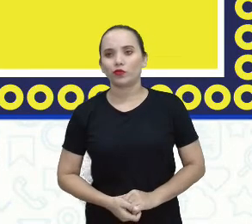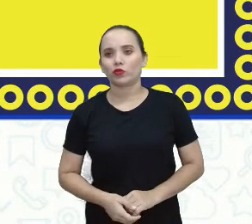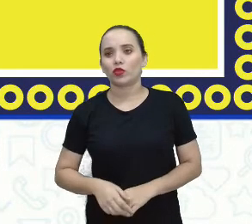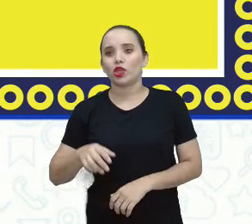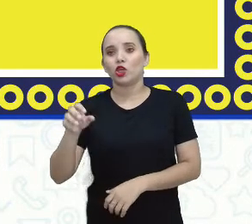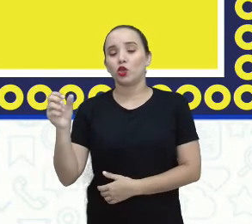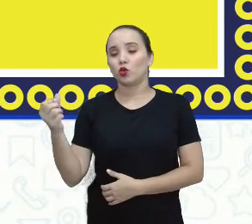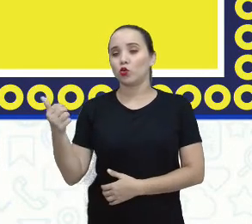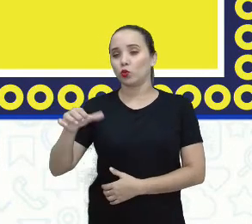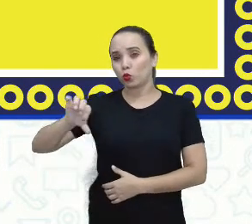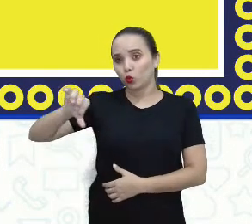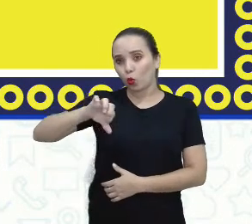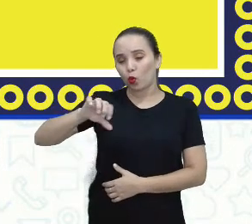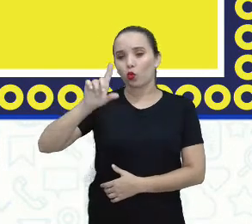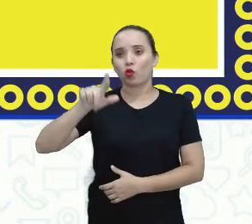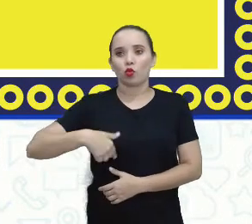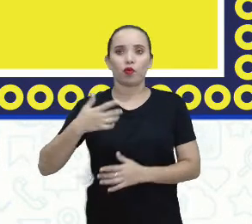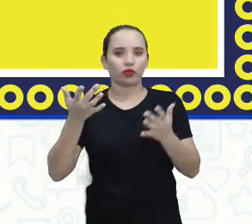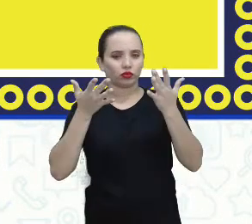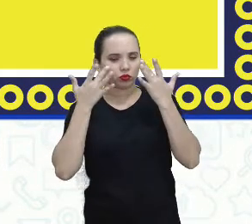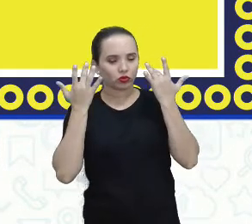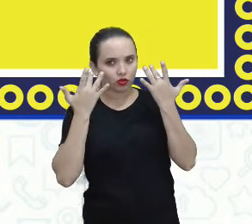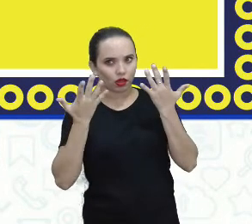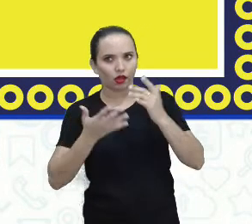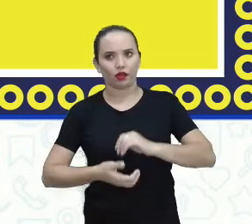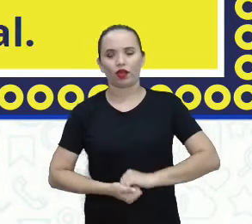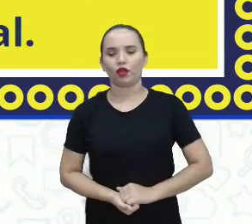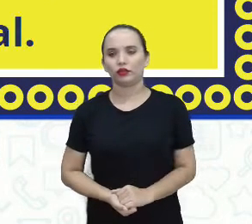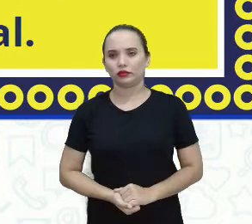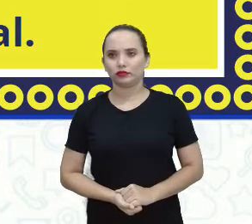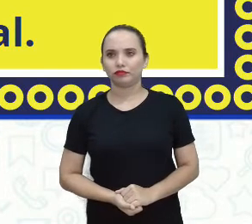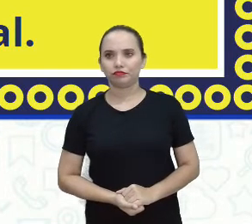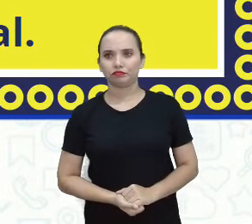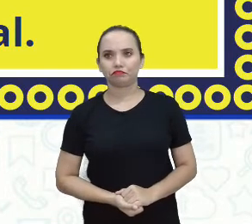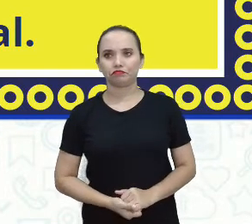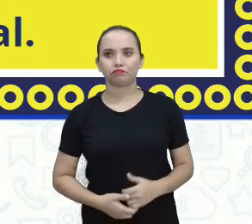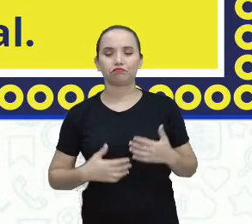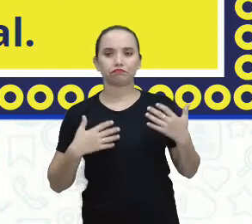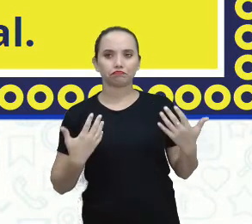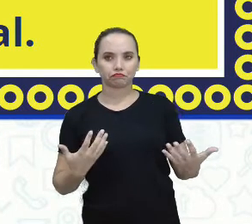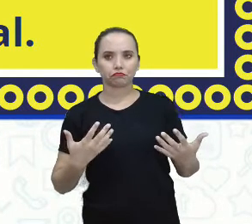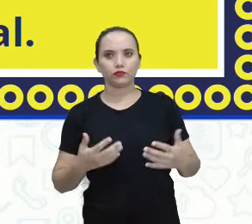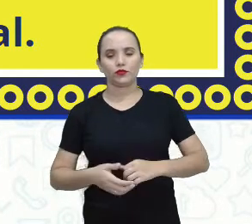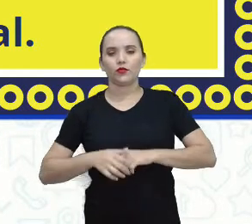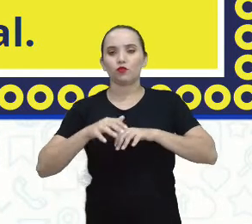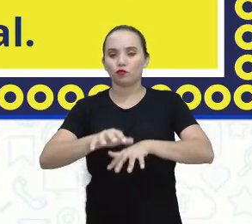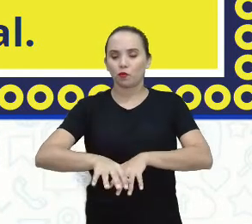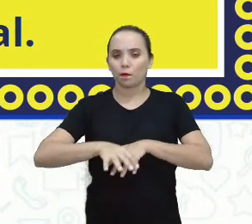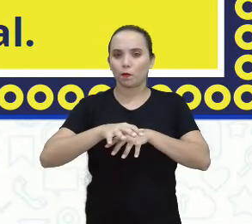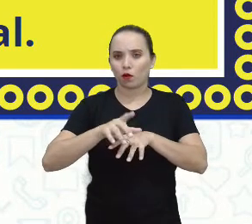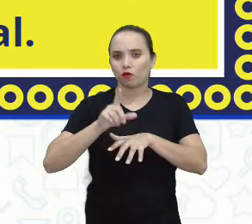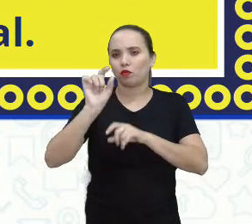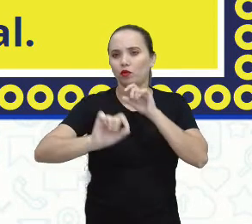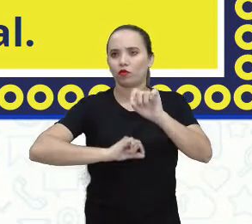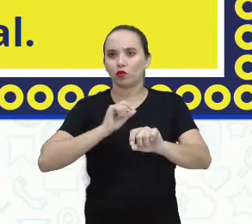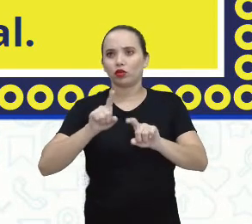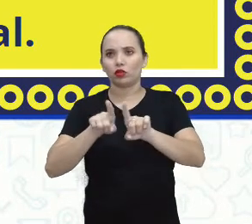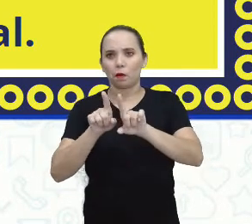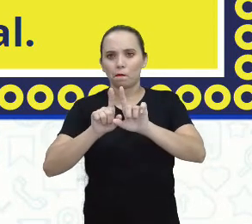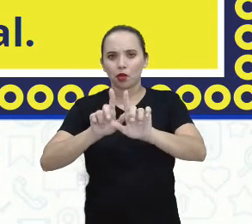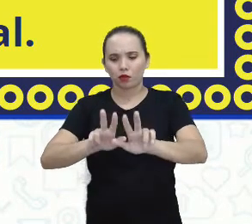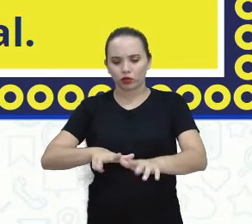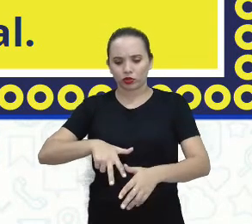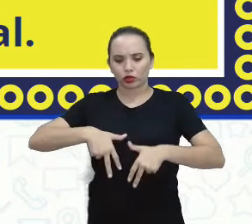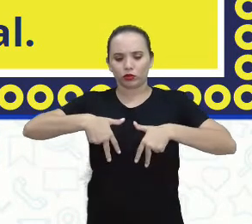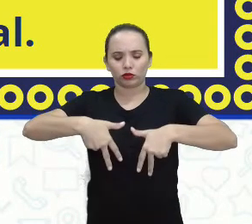Borba Filho também no teatro, em inúmeras peças. Então, o movimento armorial foi também um movimento de resistência cultural